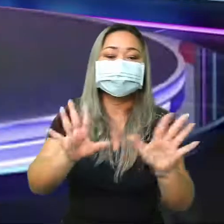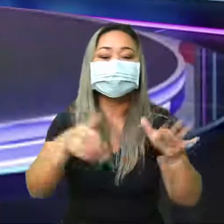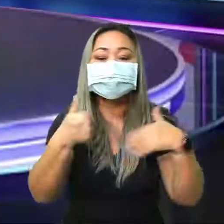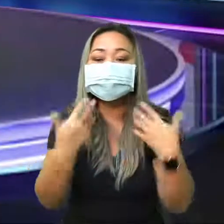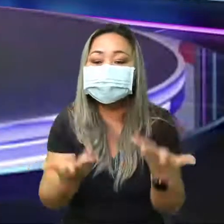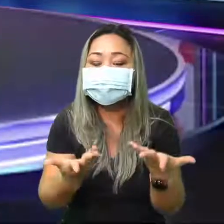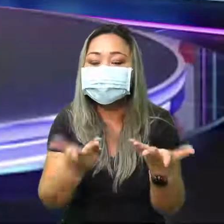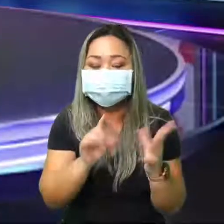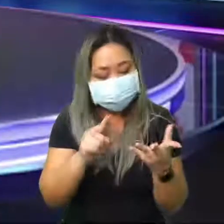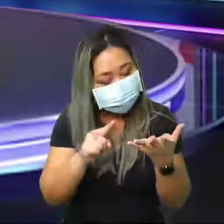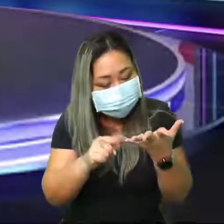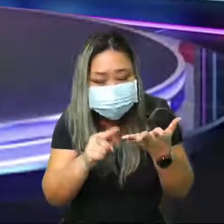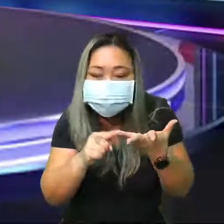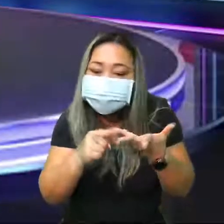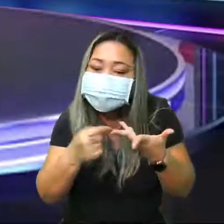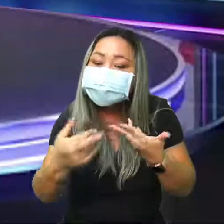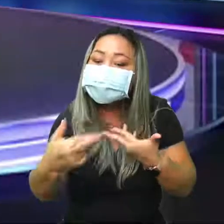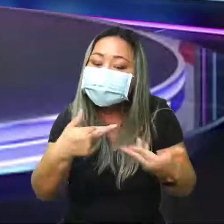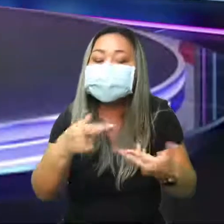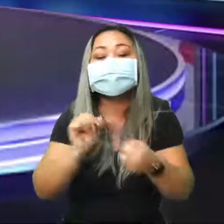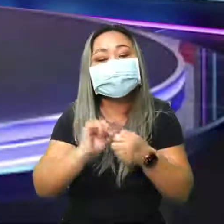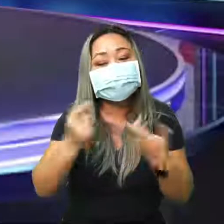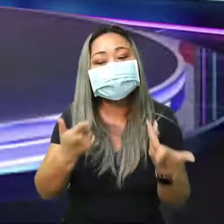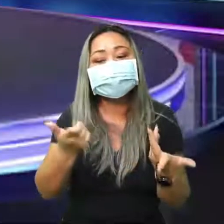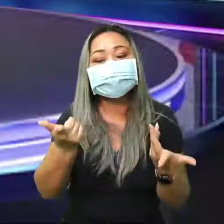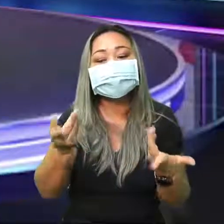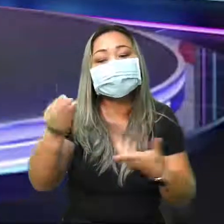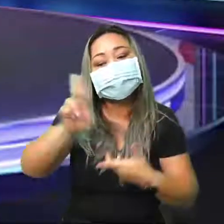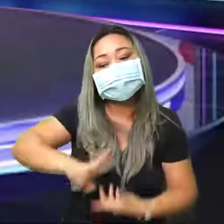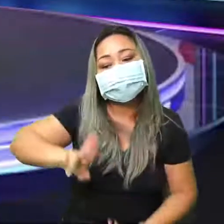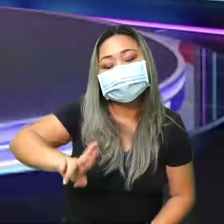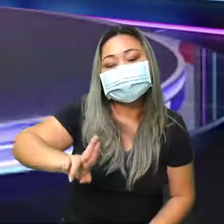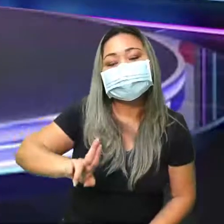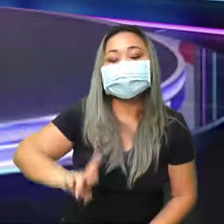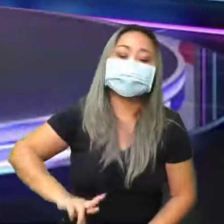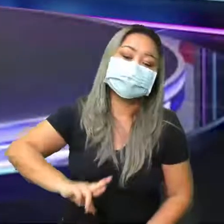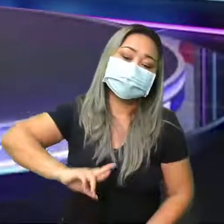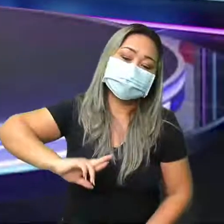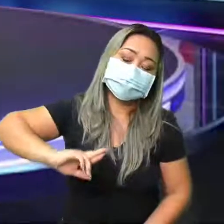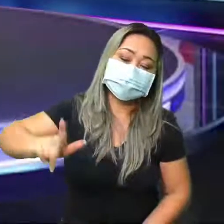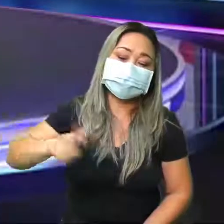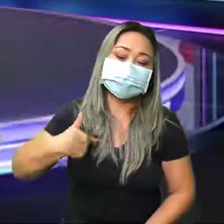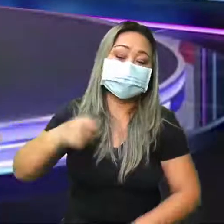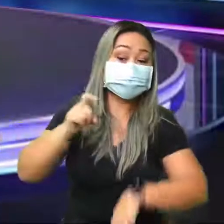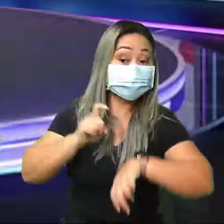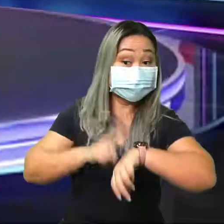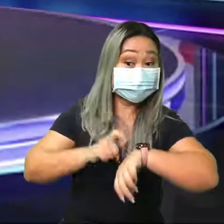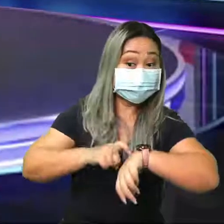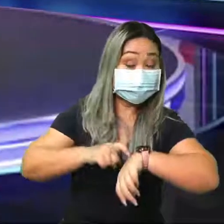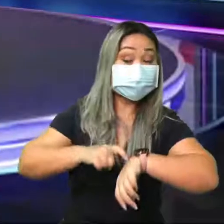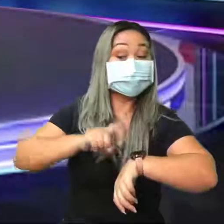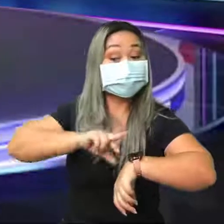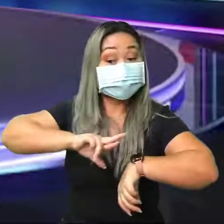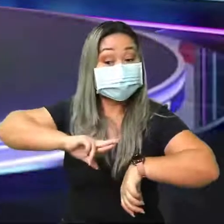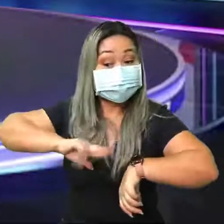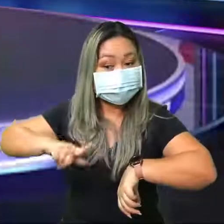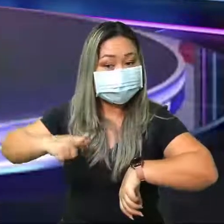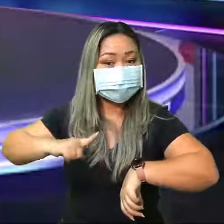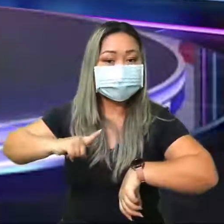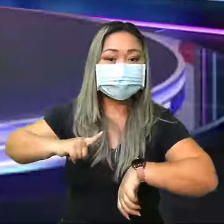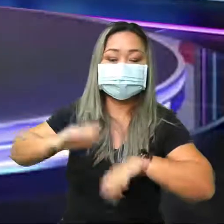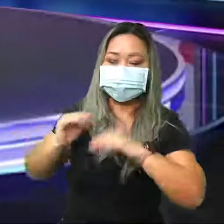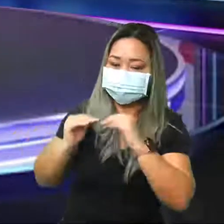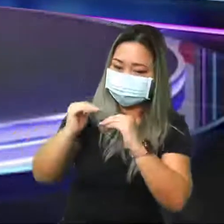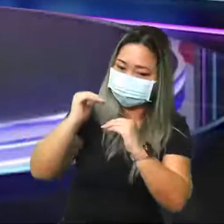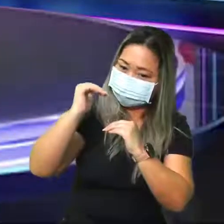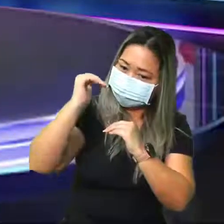Então, todos esses recursos disponíveis vão estar sendo utilizados diferentemente, em horários diferentes, em